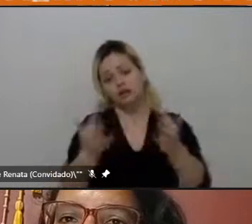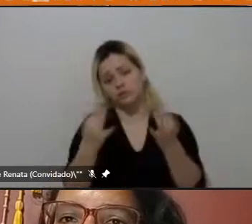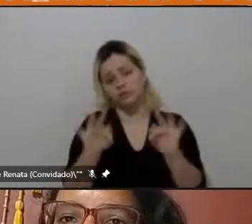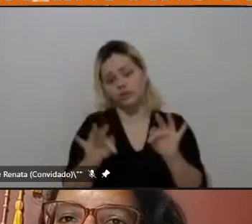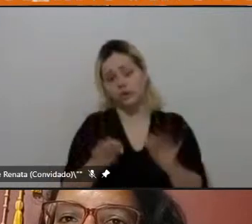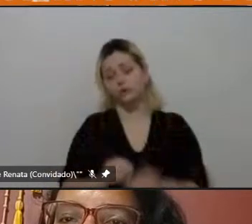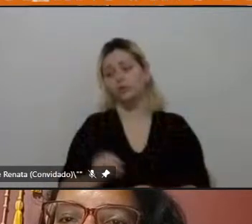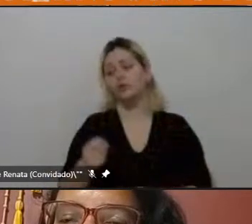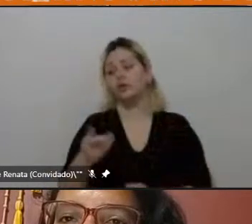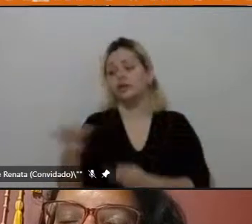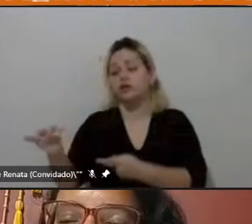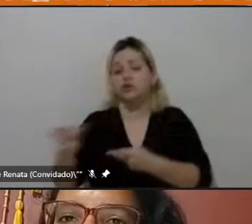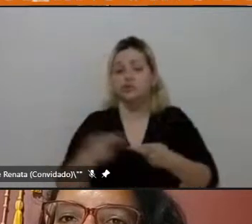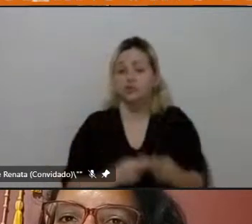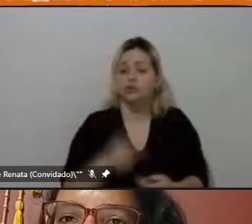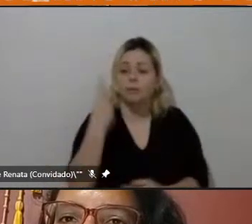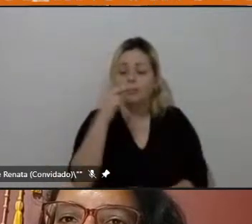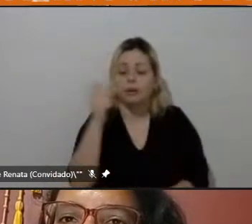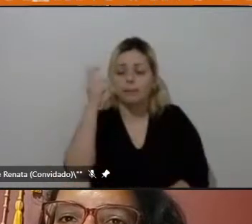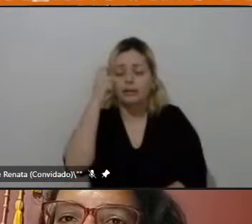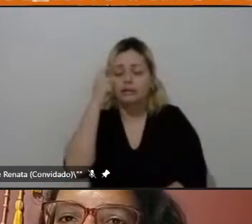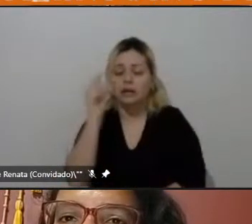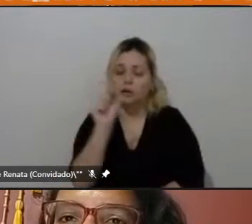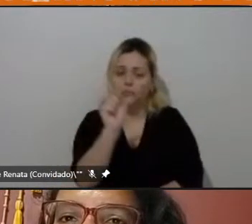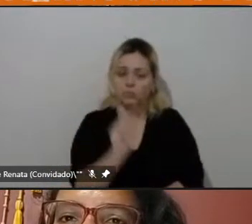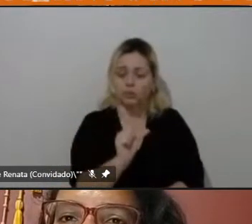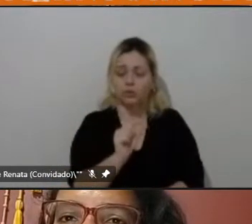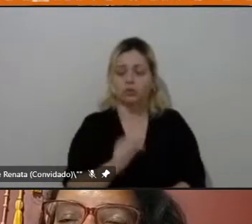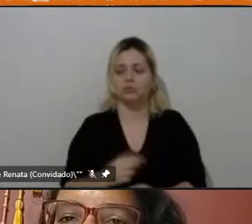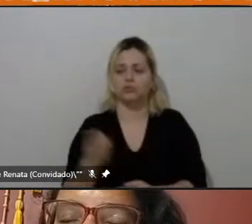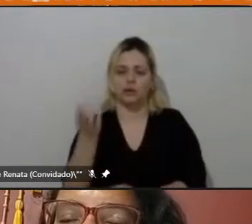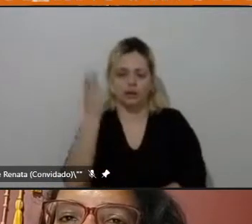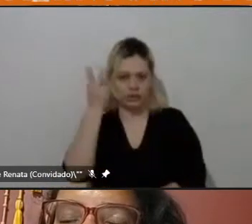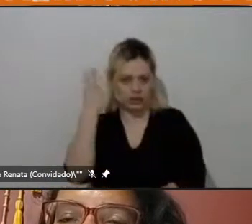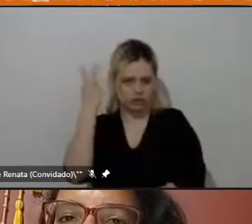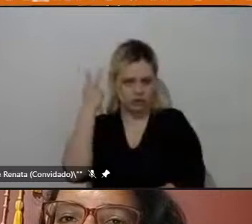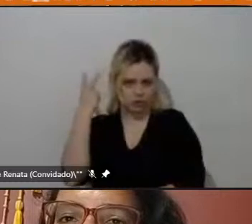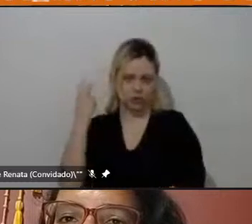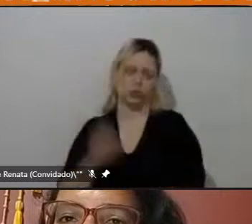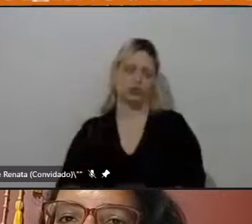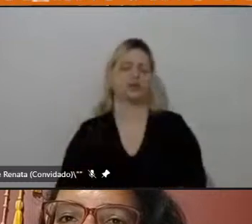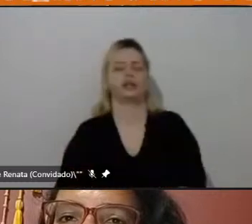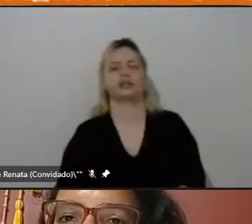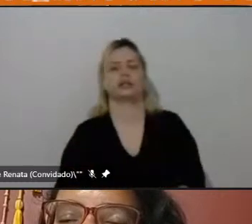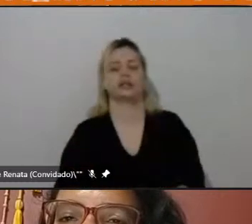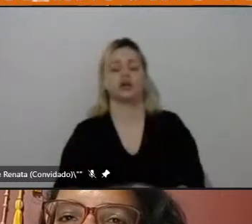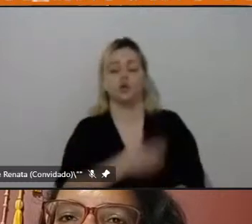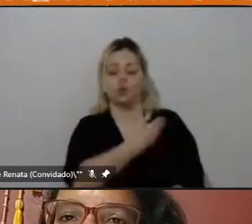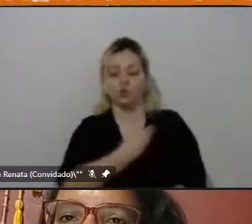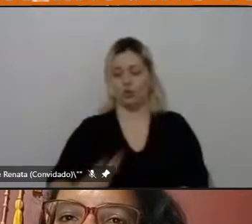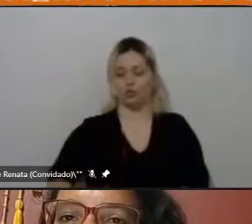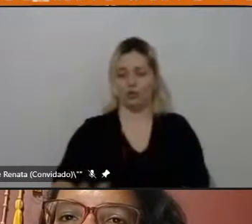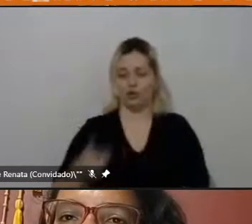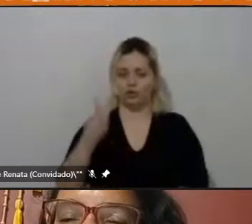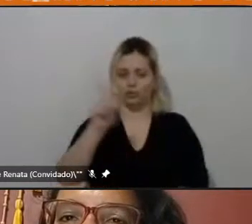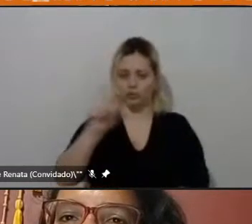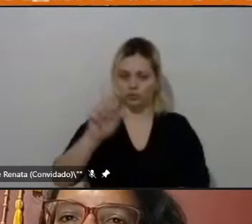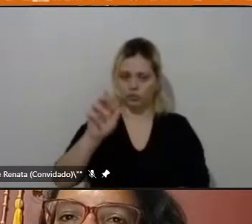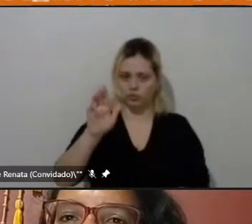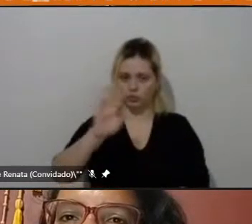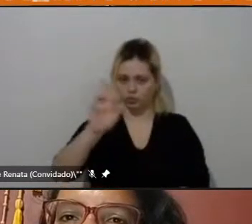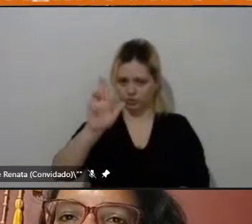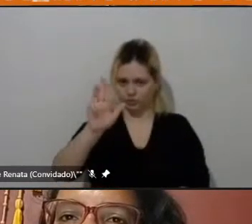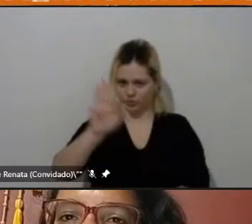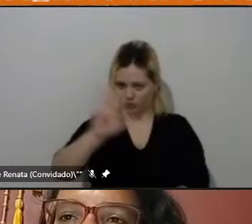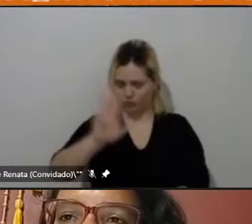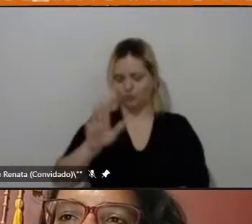um pouco, né? Naquele momento lá histórico, né? Do governo Lula, dos outros governos